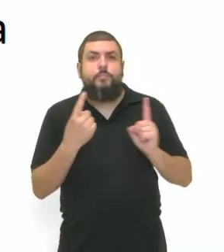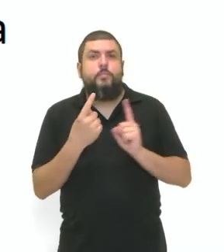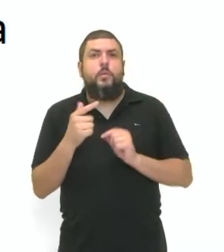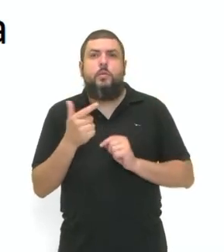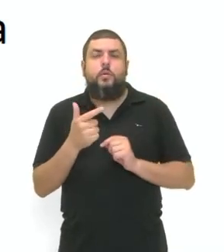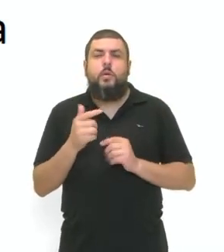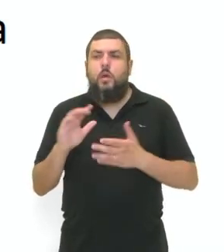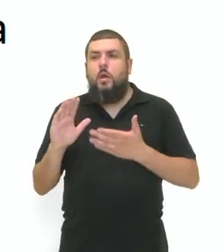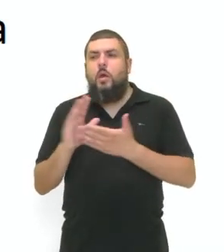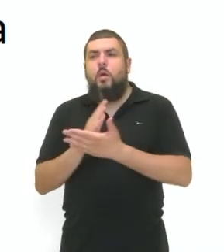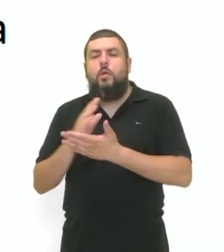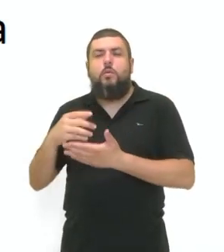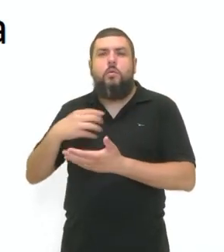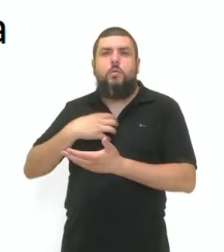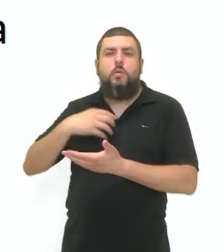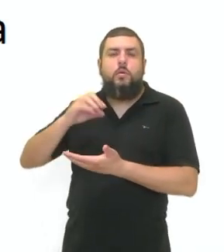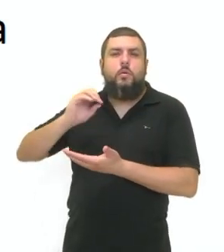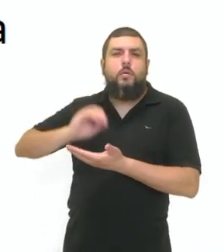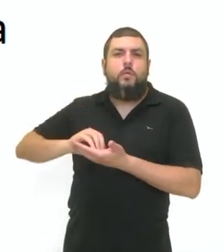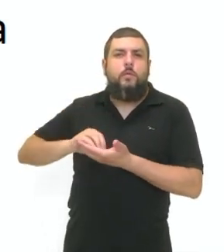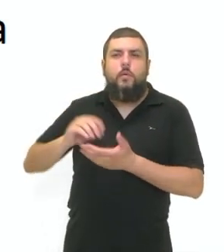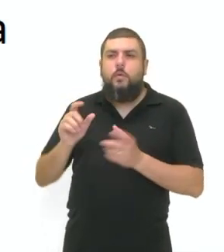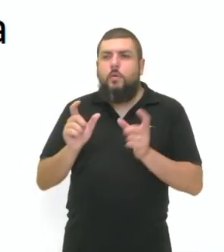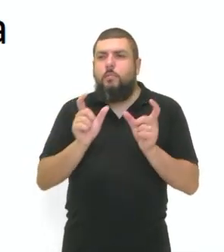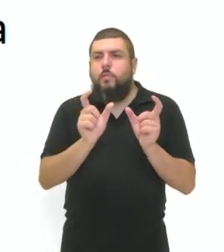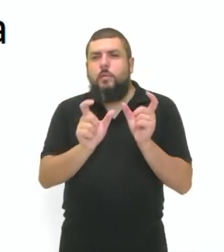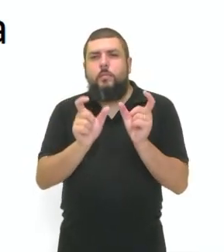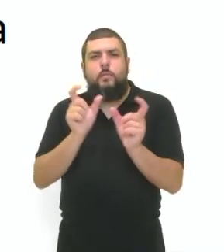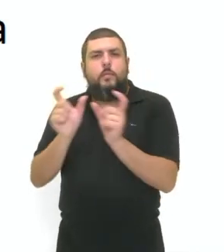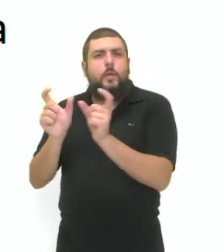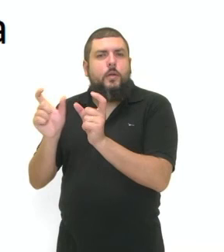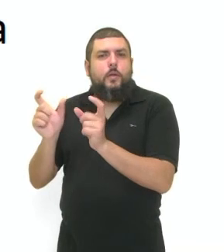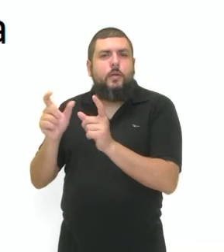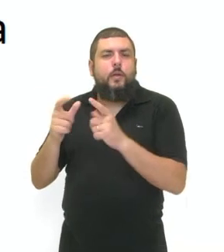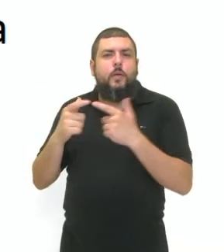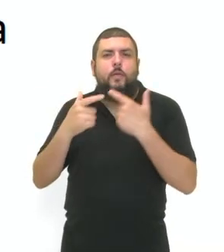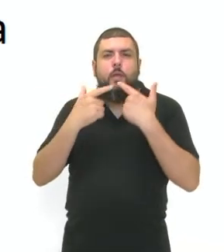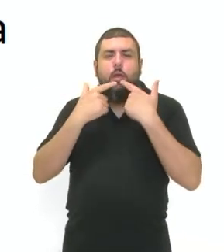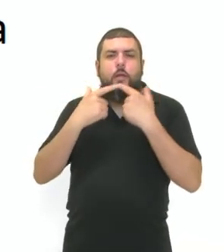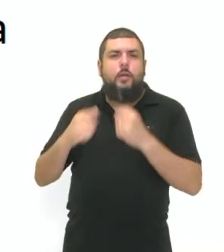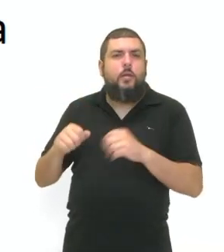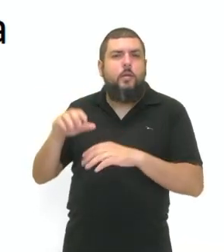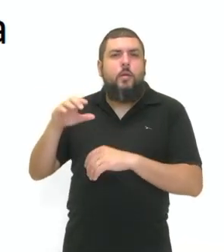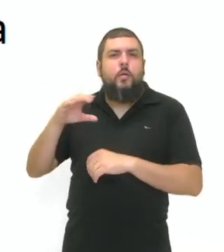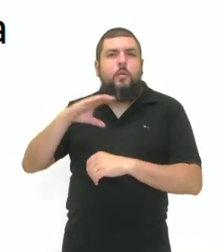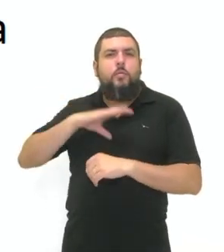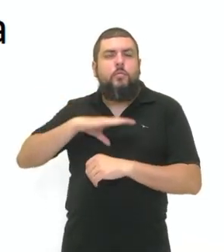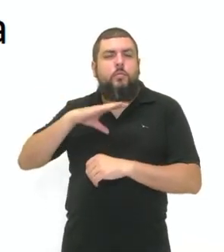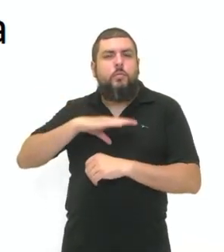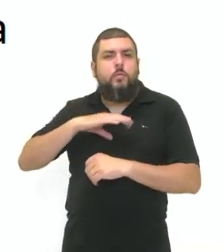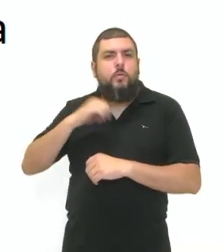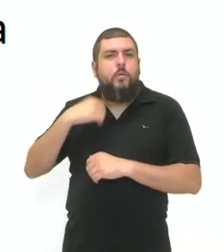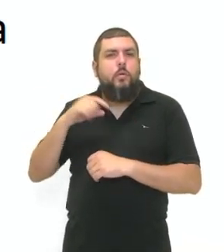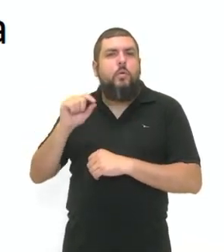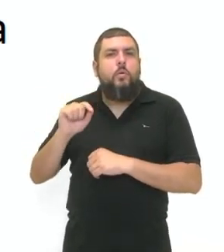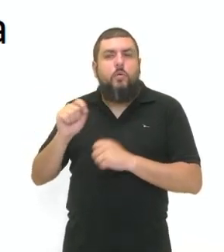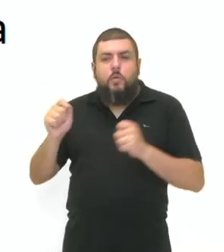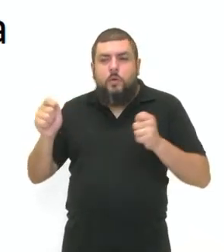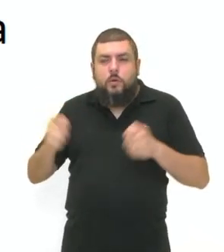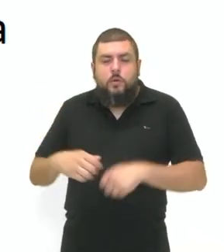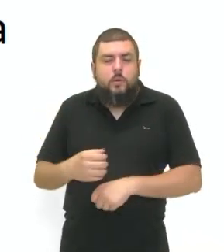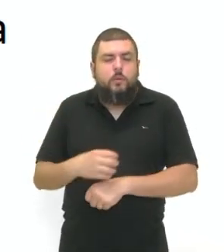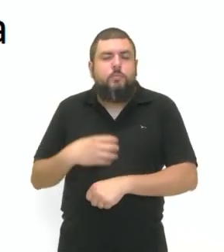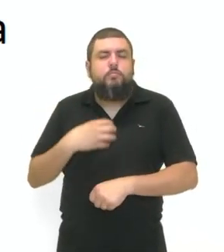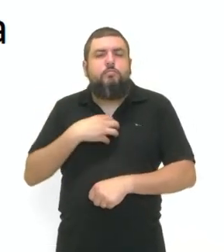sinta falta também de palavras da língua portuguesa que deem conta dos diferentes sentimentos de estar